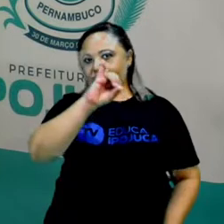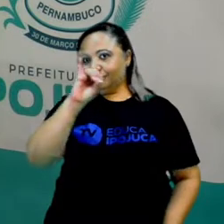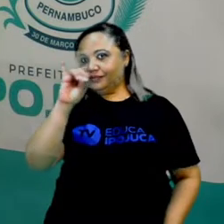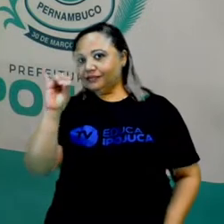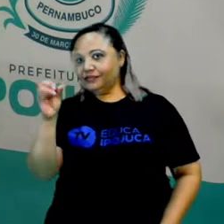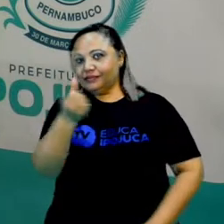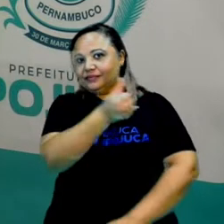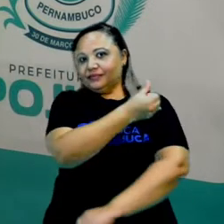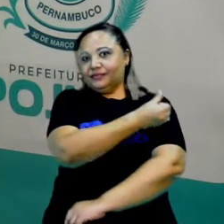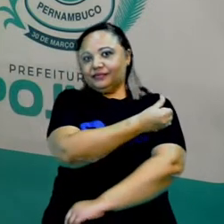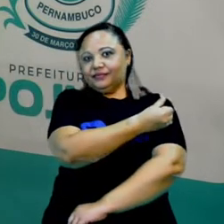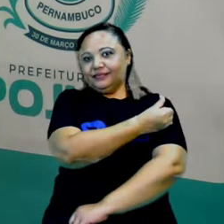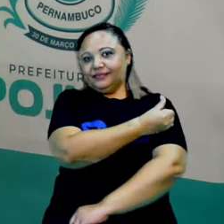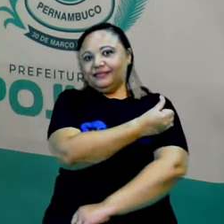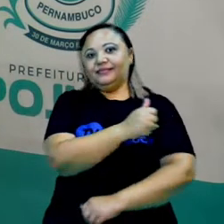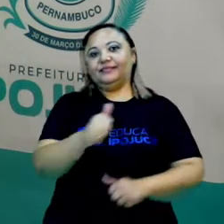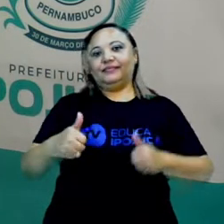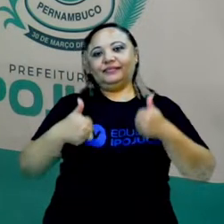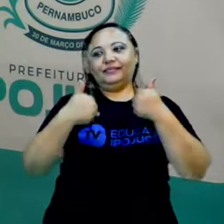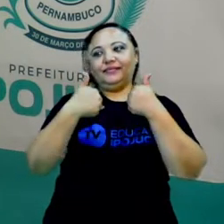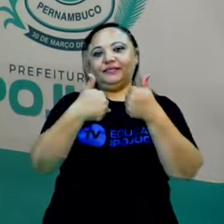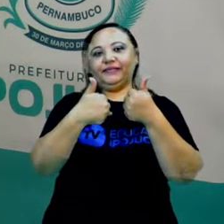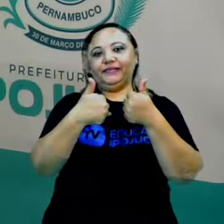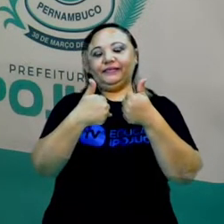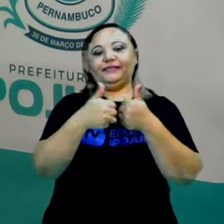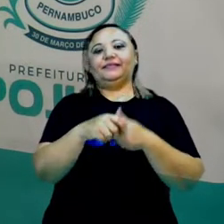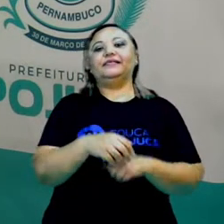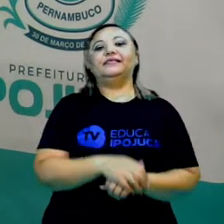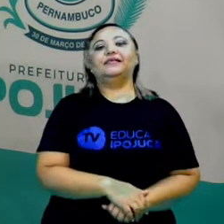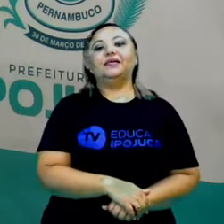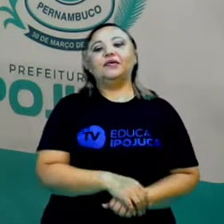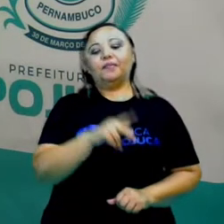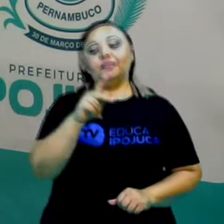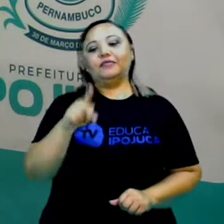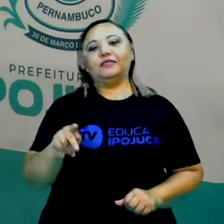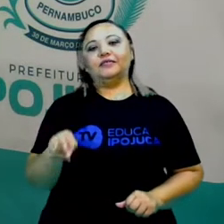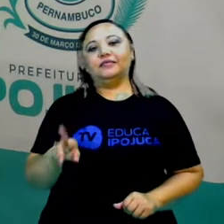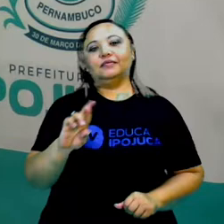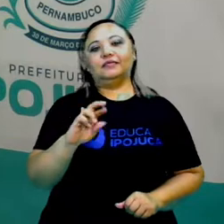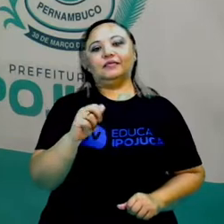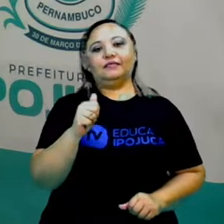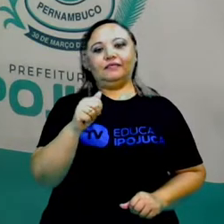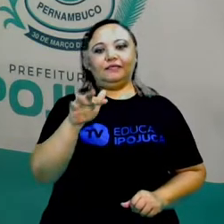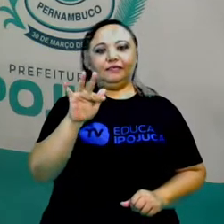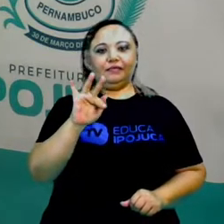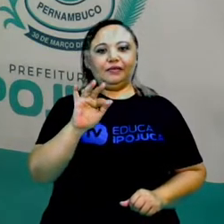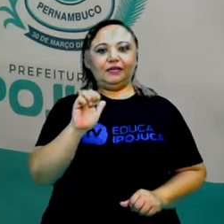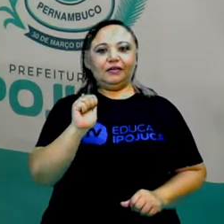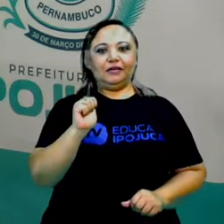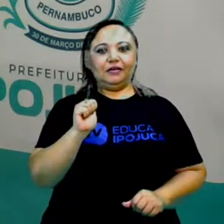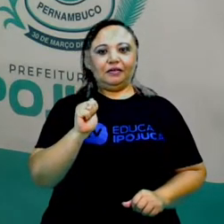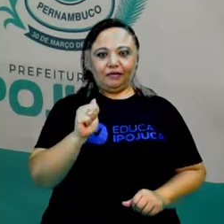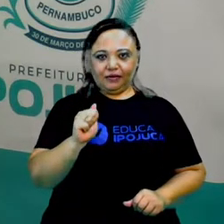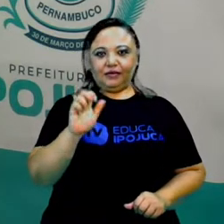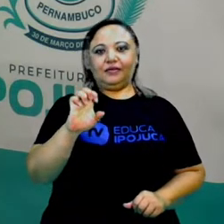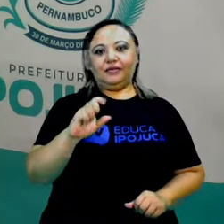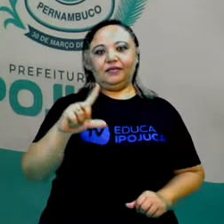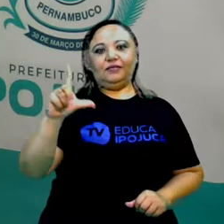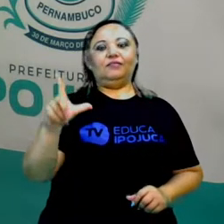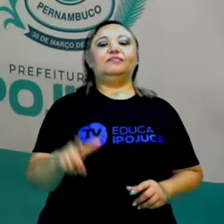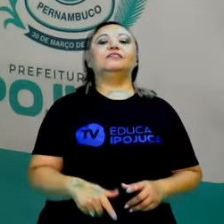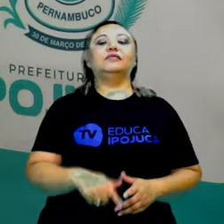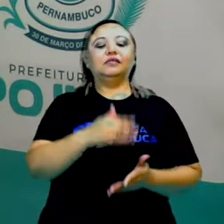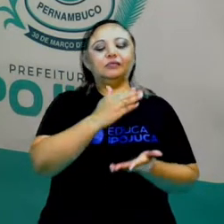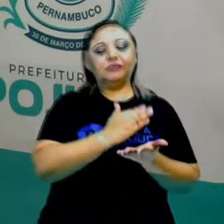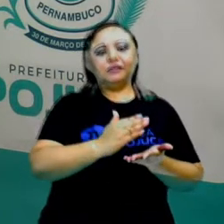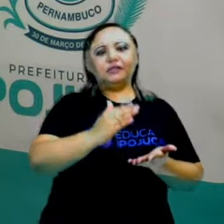E aí, sexto ano, tudo bem? Como é que vocês estão? Professor Rafael, vamos iniciar mais um encontro